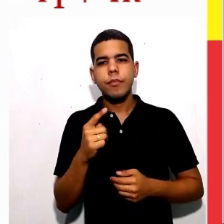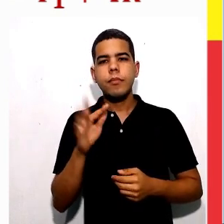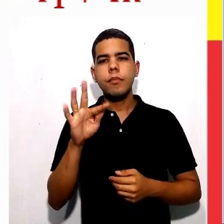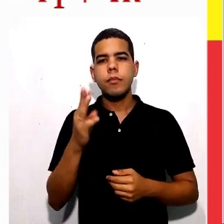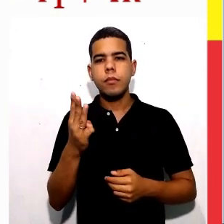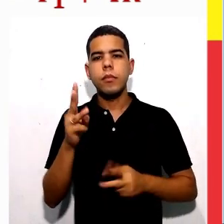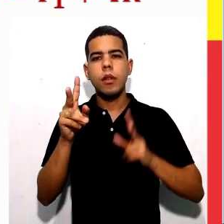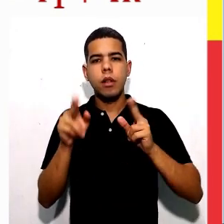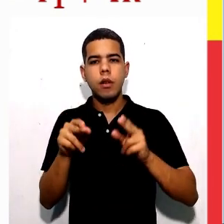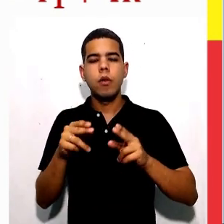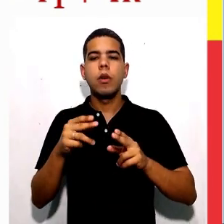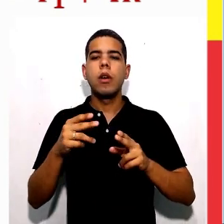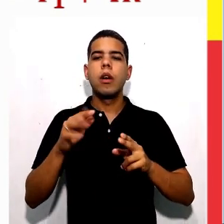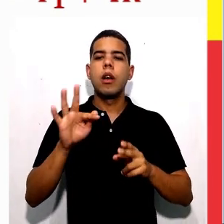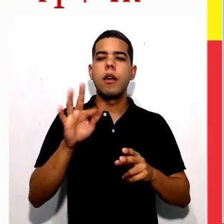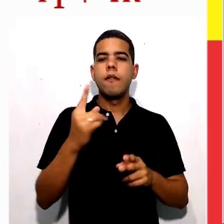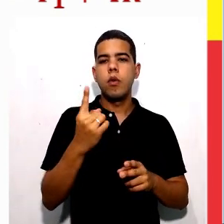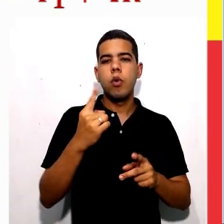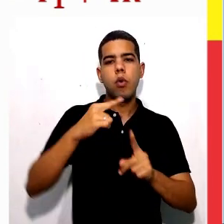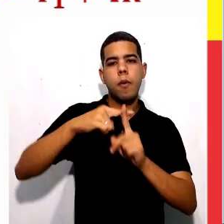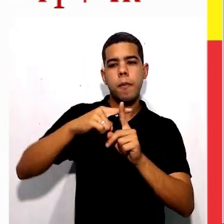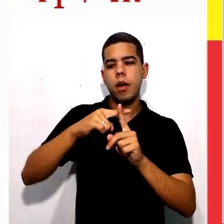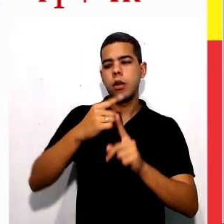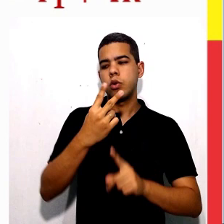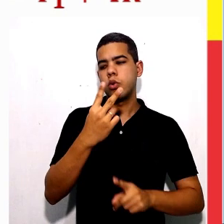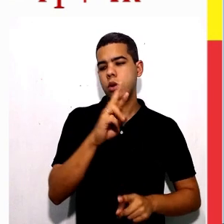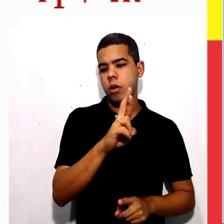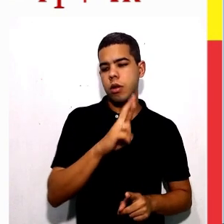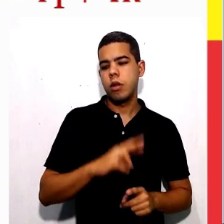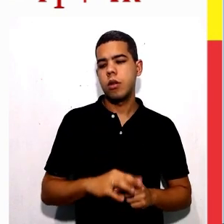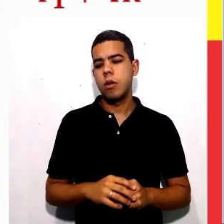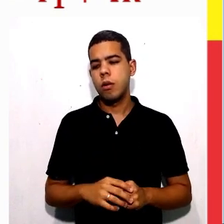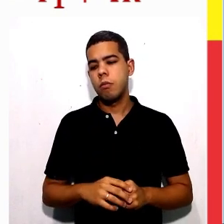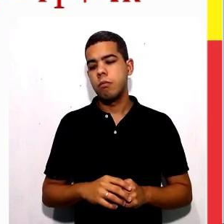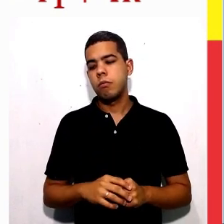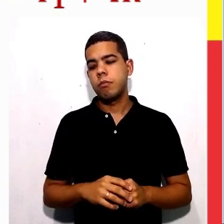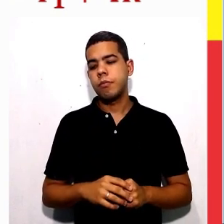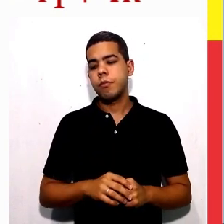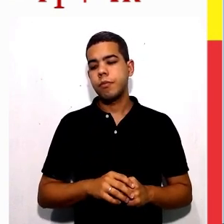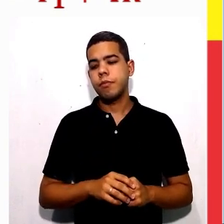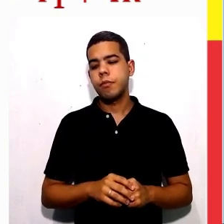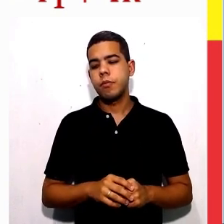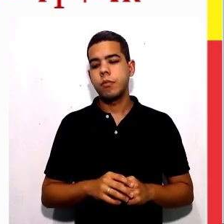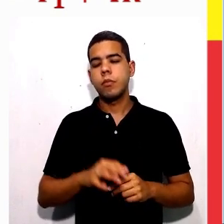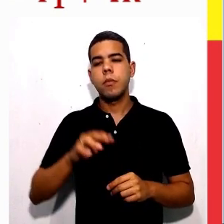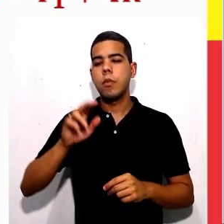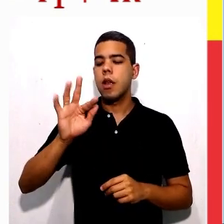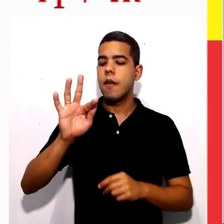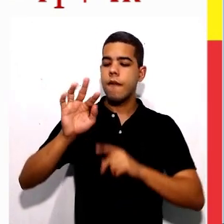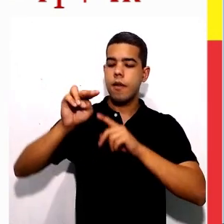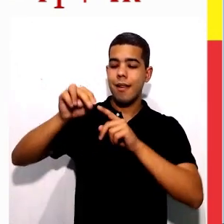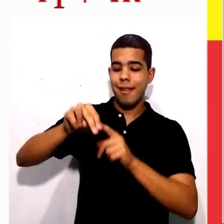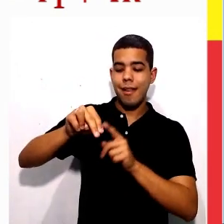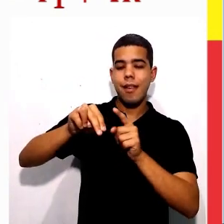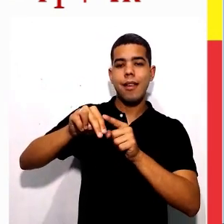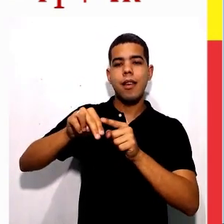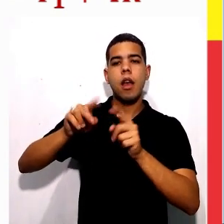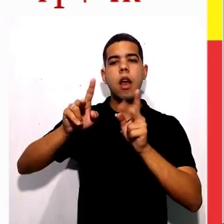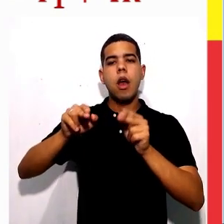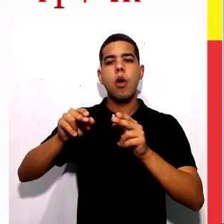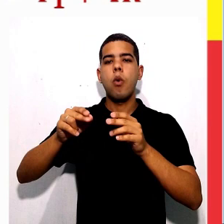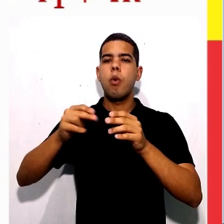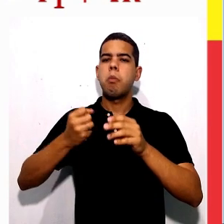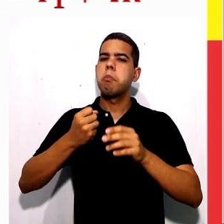F3 é igual a F1 mais 2R. Fn, qualquer figura, vai ser Fn é igual a